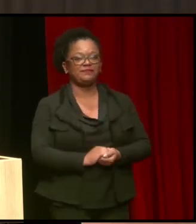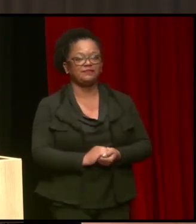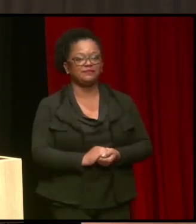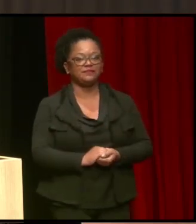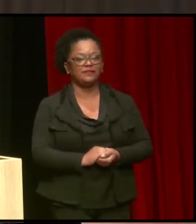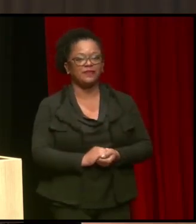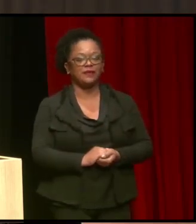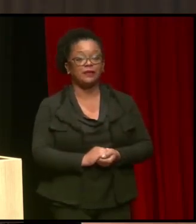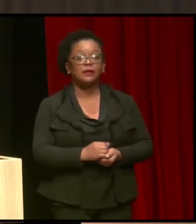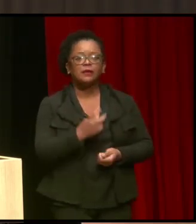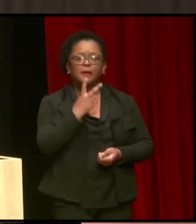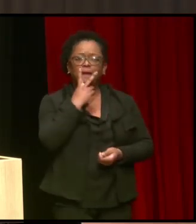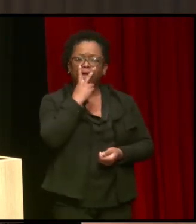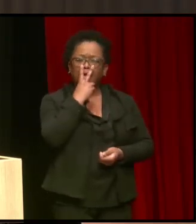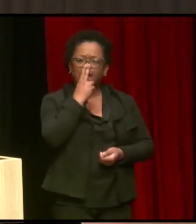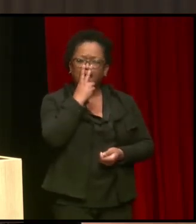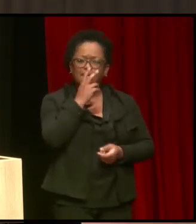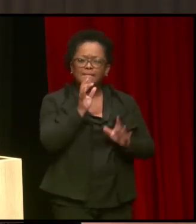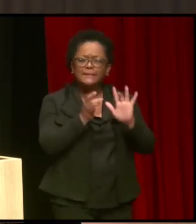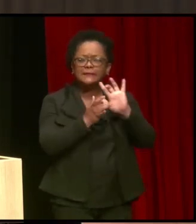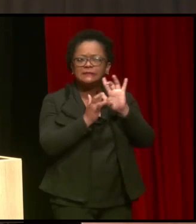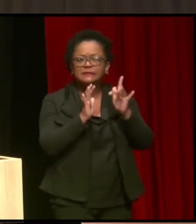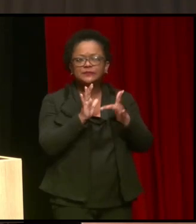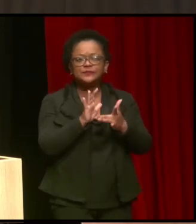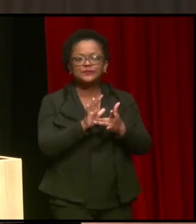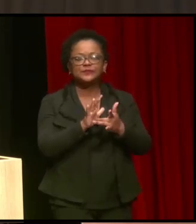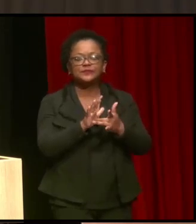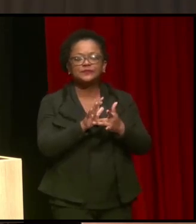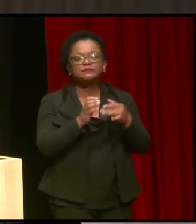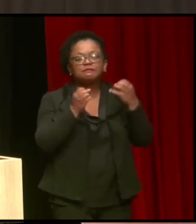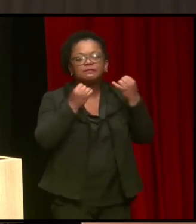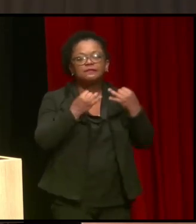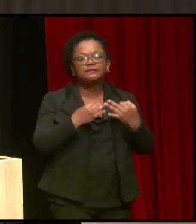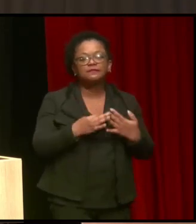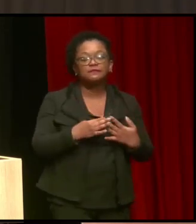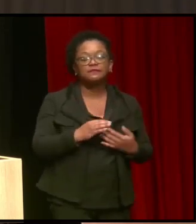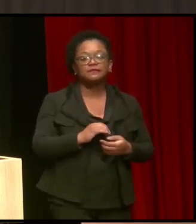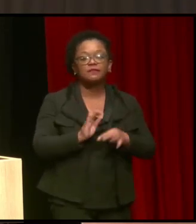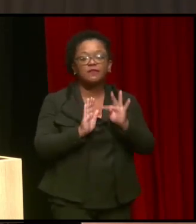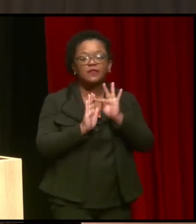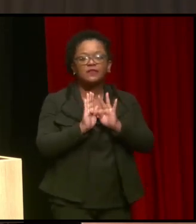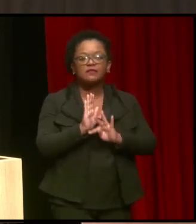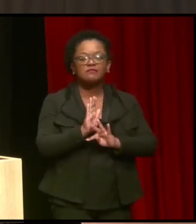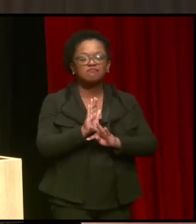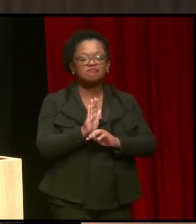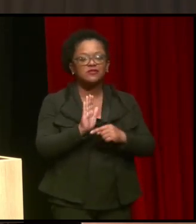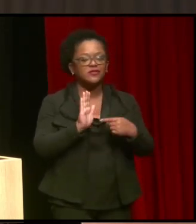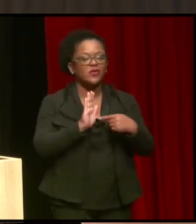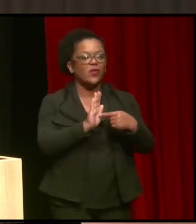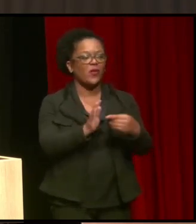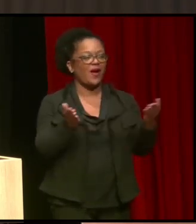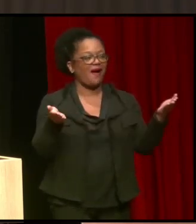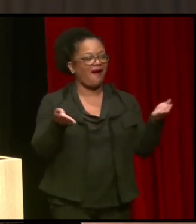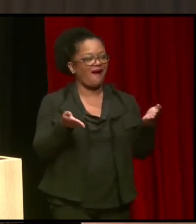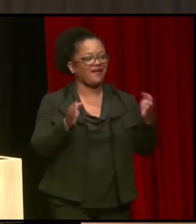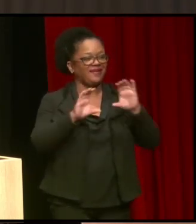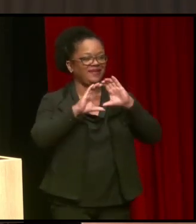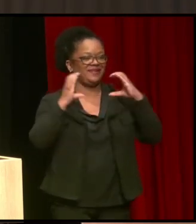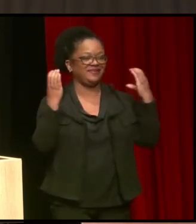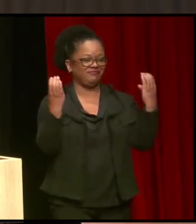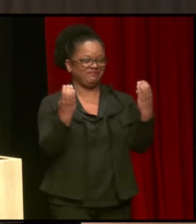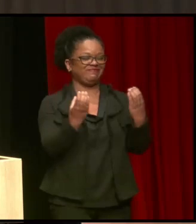Parece que Jesus está introduzindo o texto para o nosso encontro de hoje.